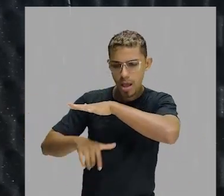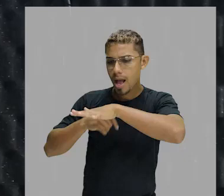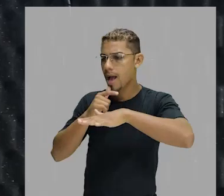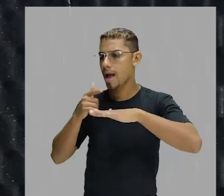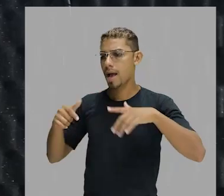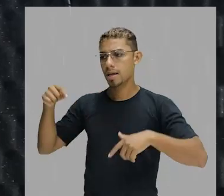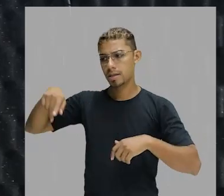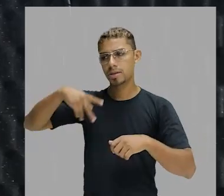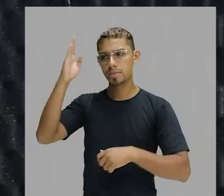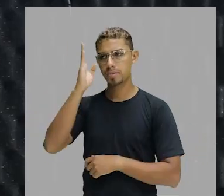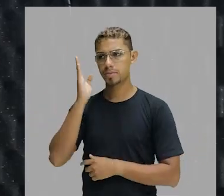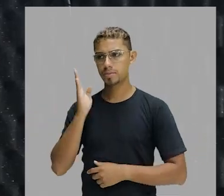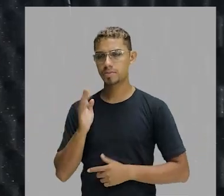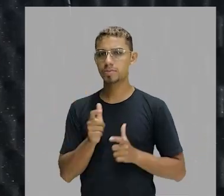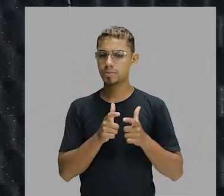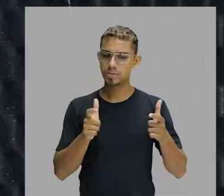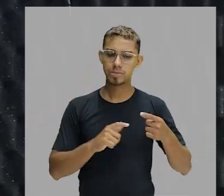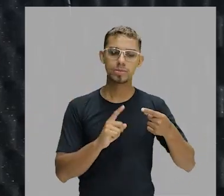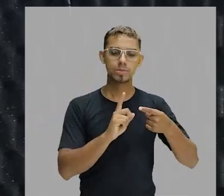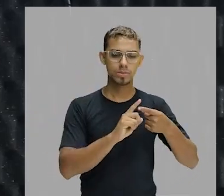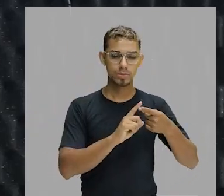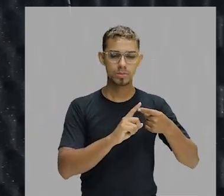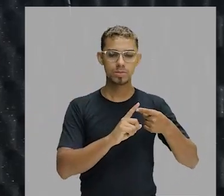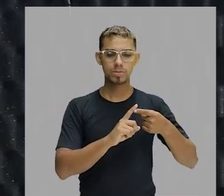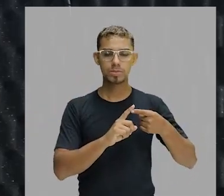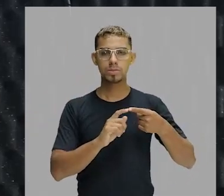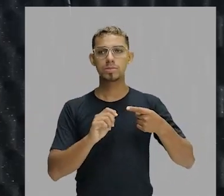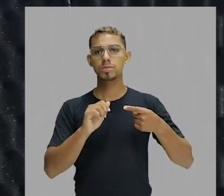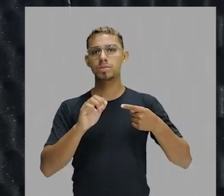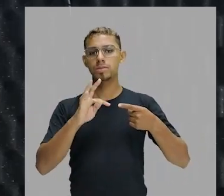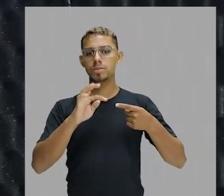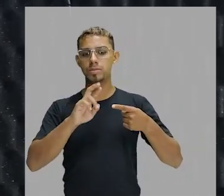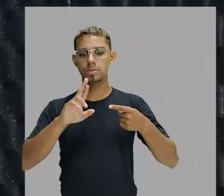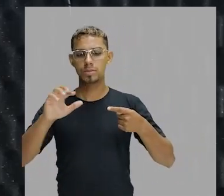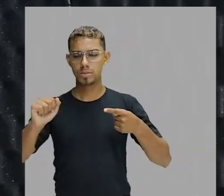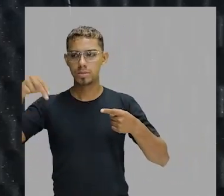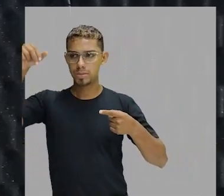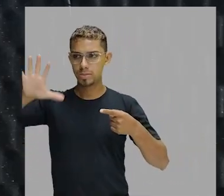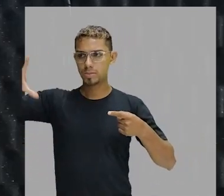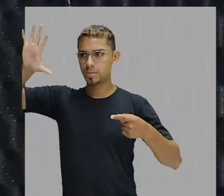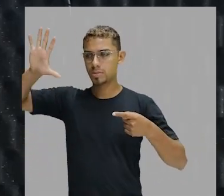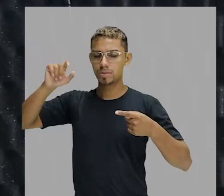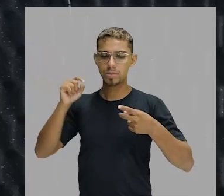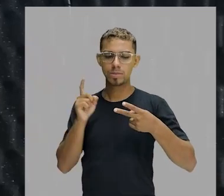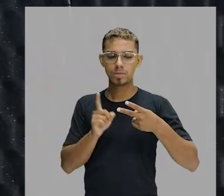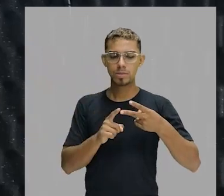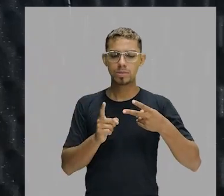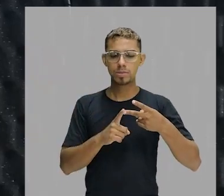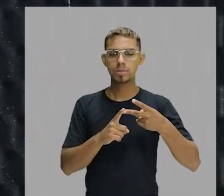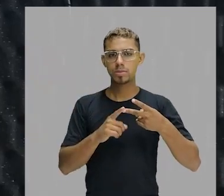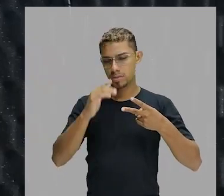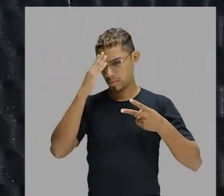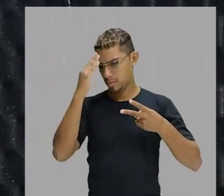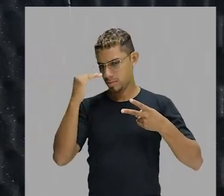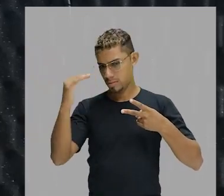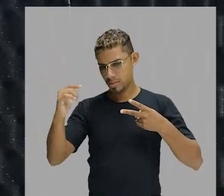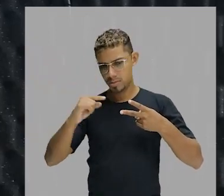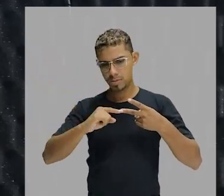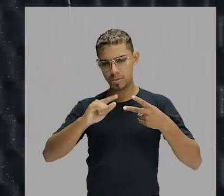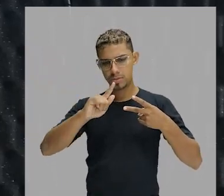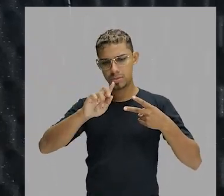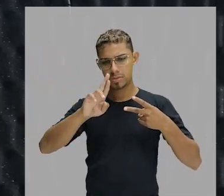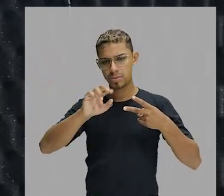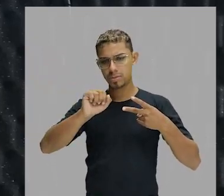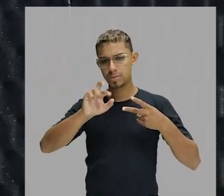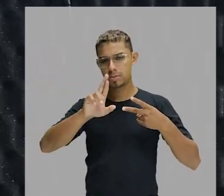aquíferos muito importantes. O aquífero Alter do Chão, que fica no norte do país, e um aquífero muito famoso, que é o aquífero Guarani, que